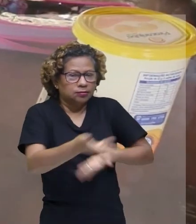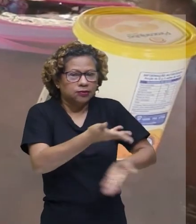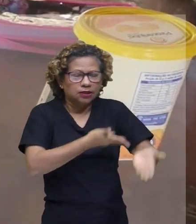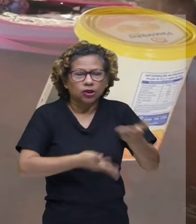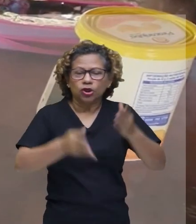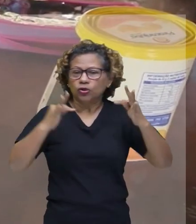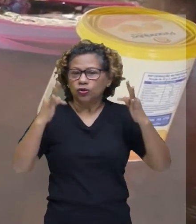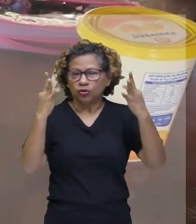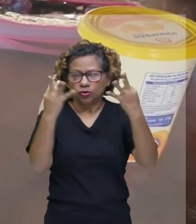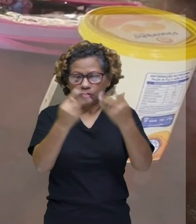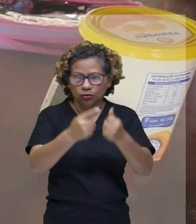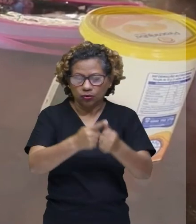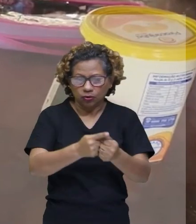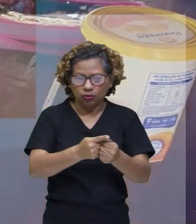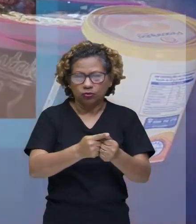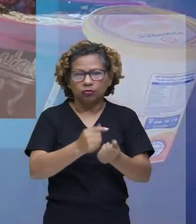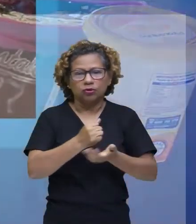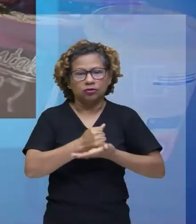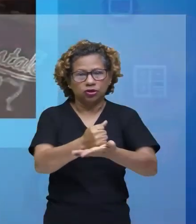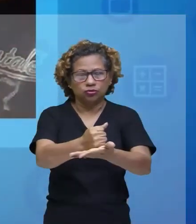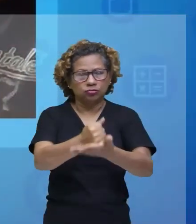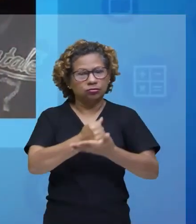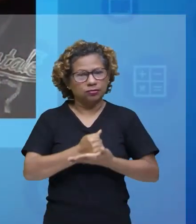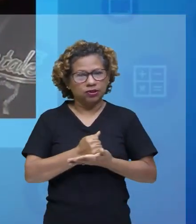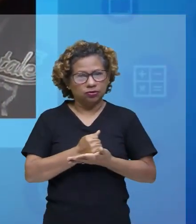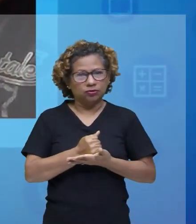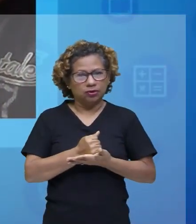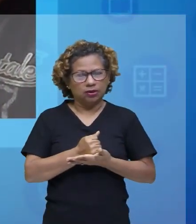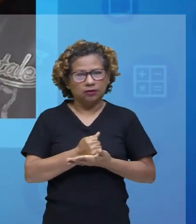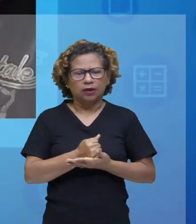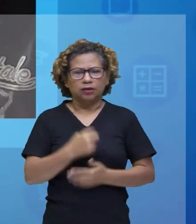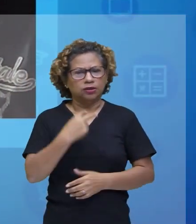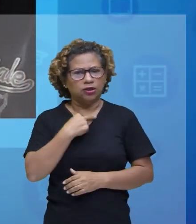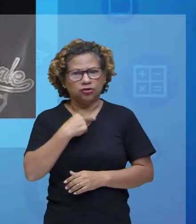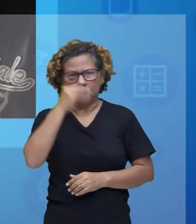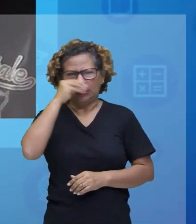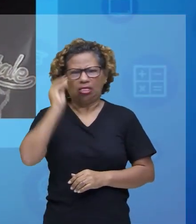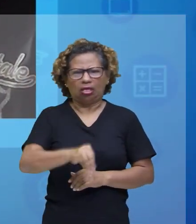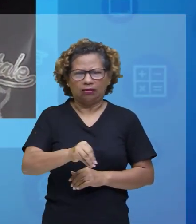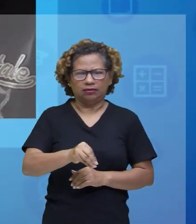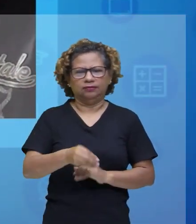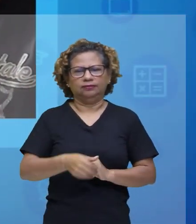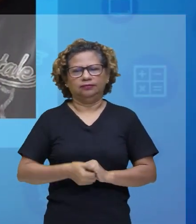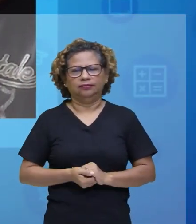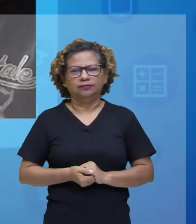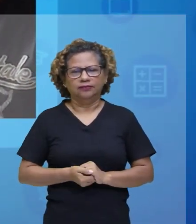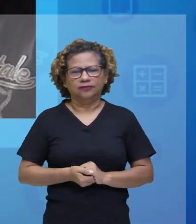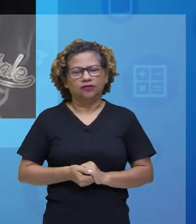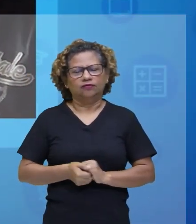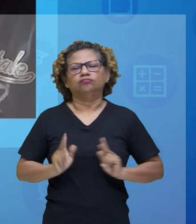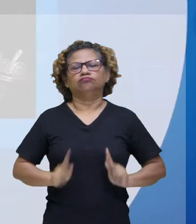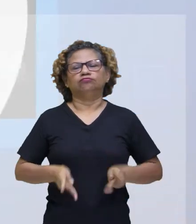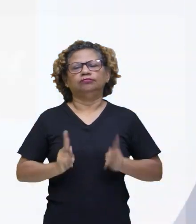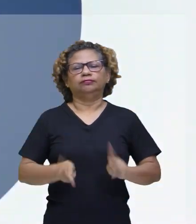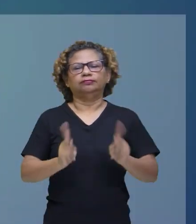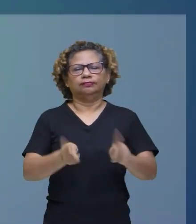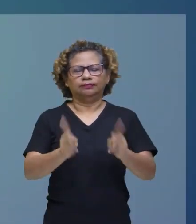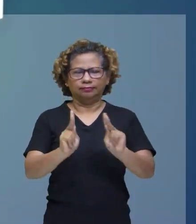se ajudando, todo mundo cooperando, e não podemos deixar cair a peteca. Vamos seguir em frente.